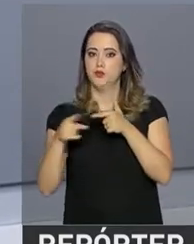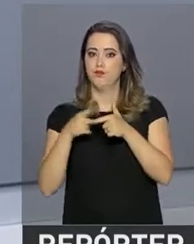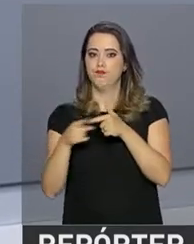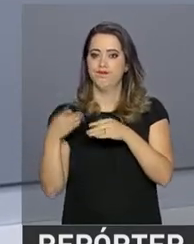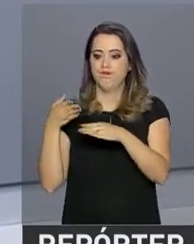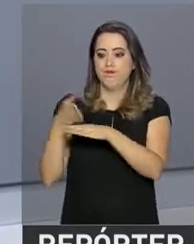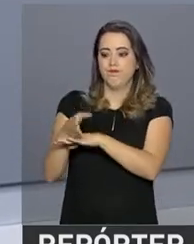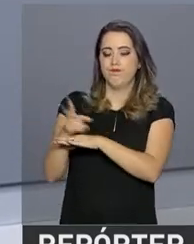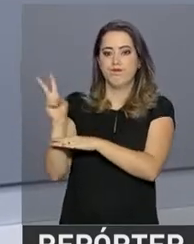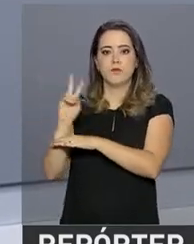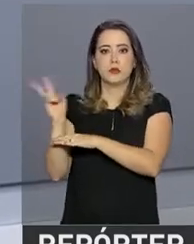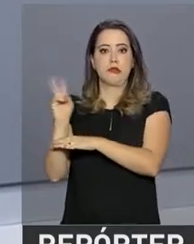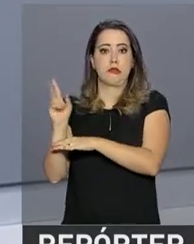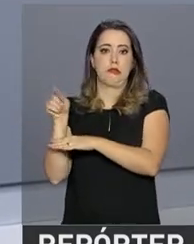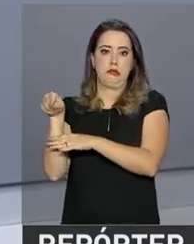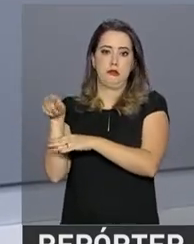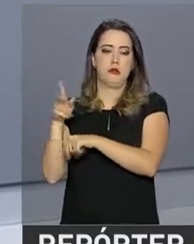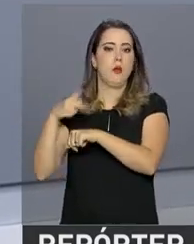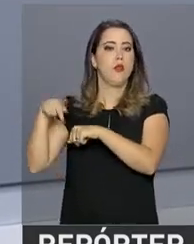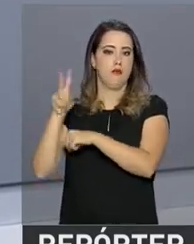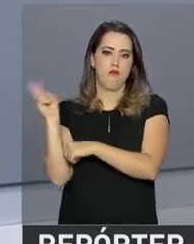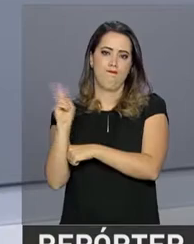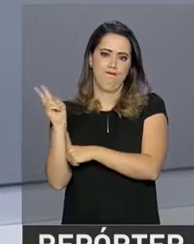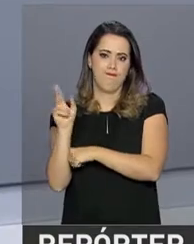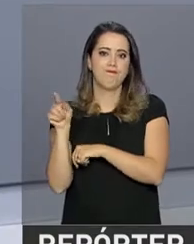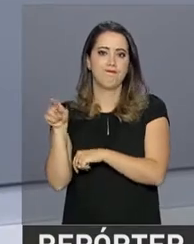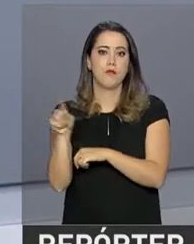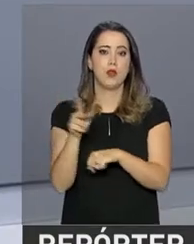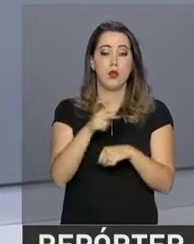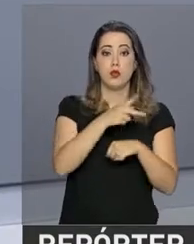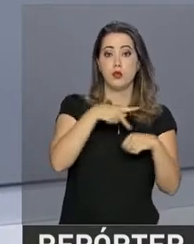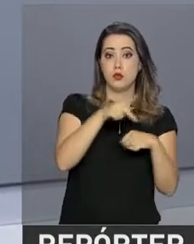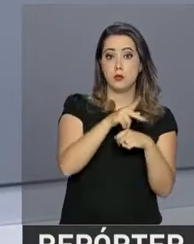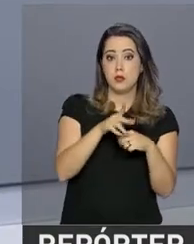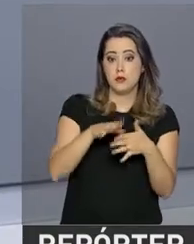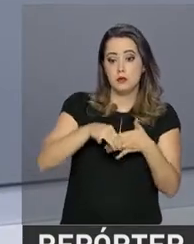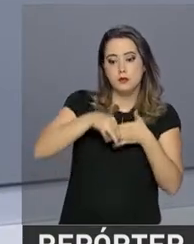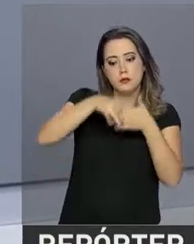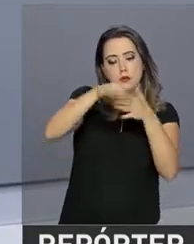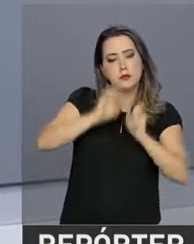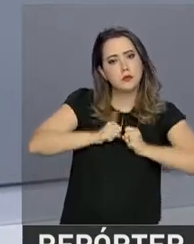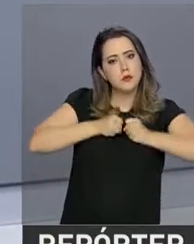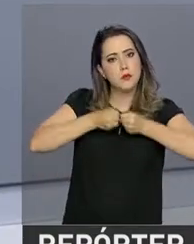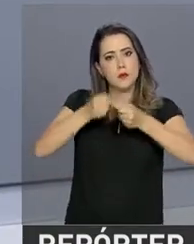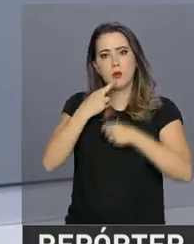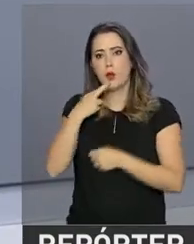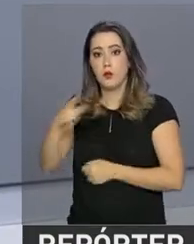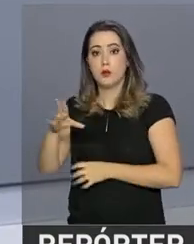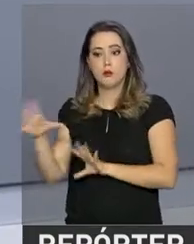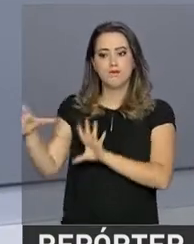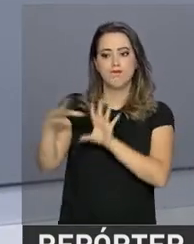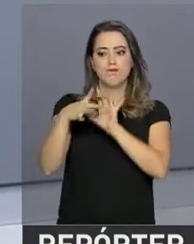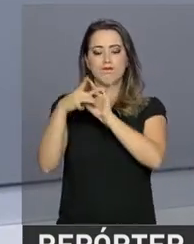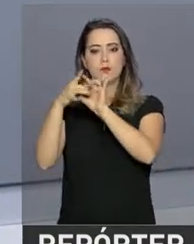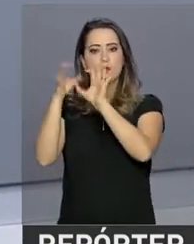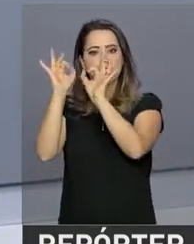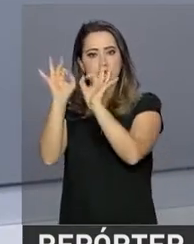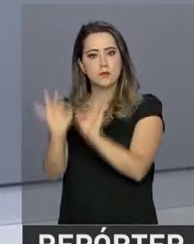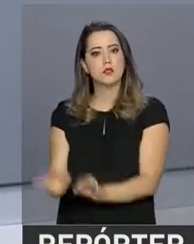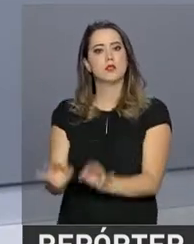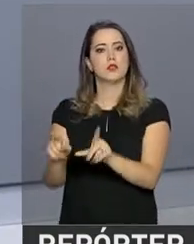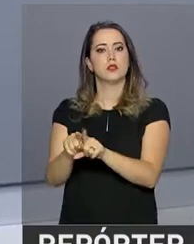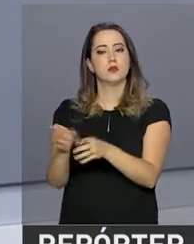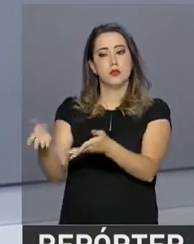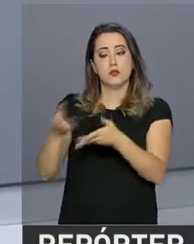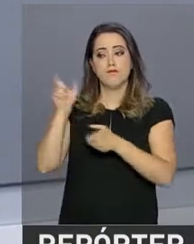migratória que afeta a venezuela os países vão coordenar esforços na busca por respostas integrais para receber